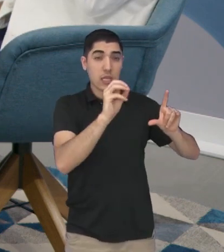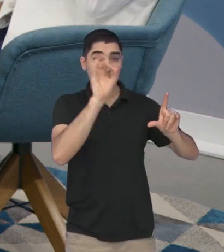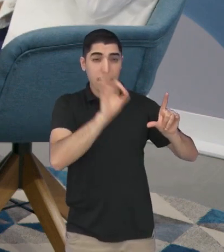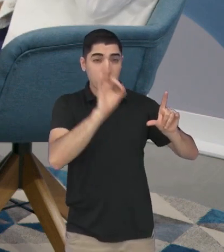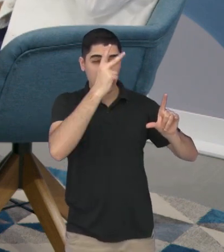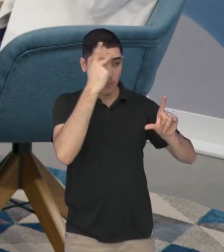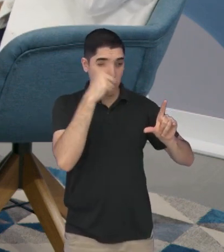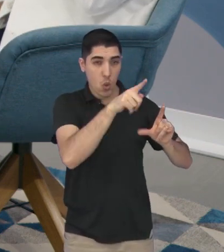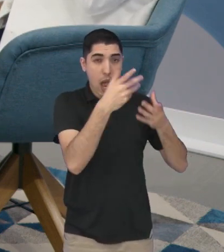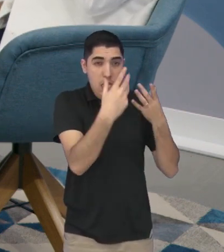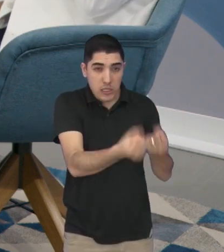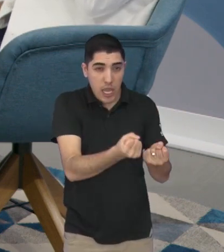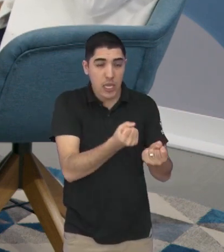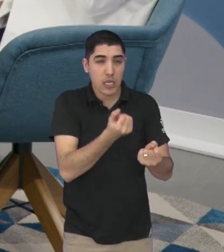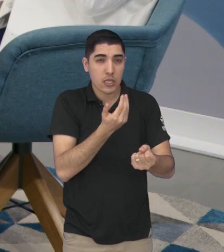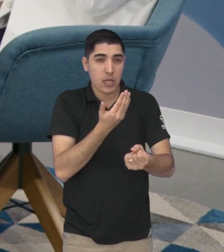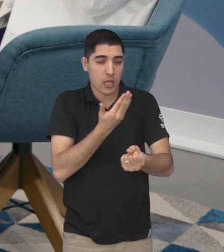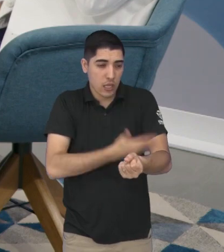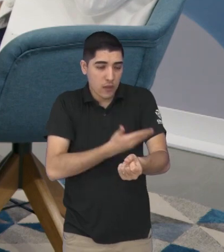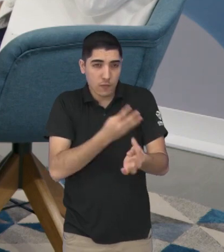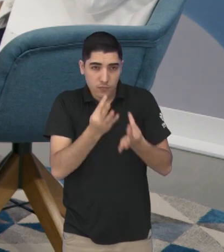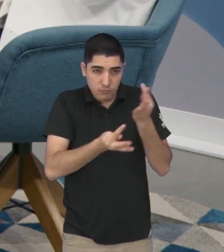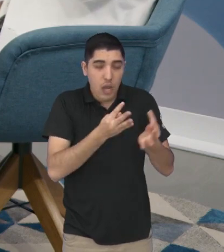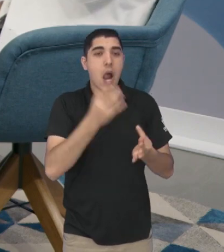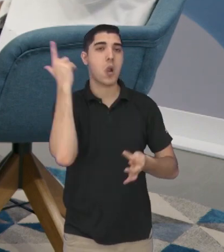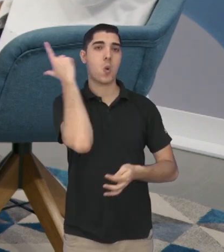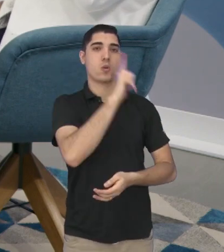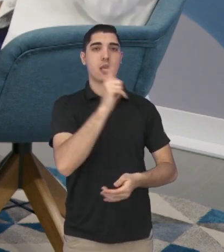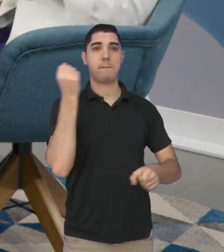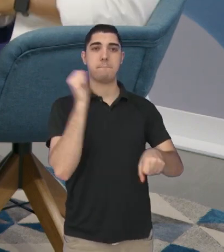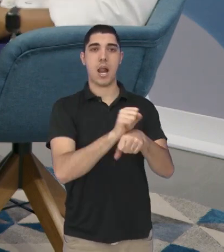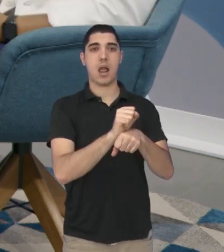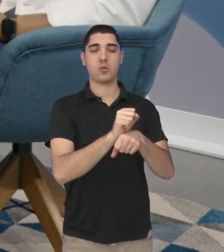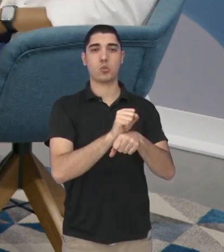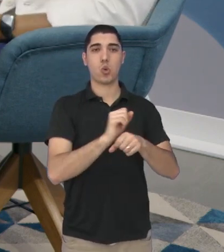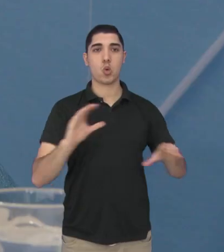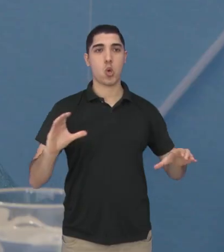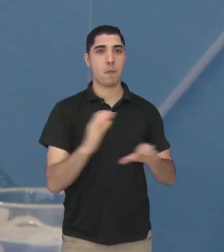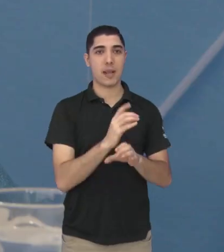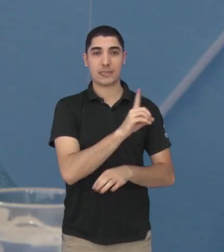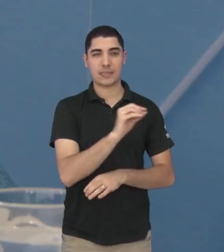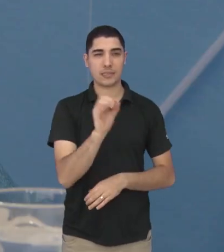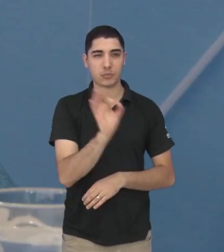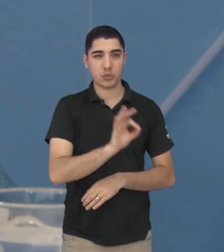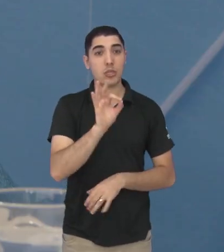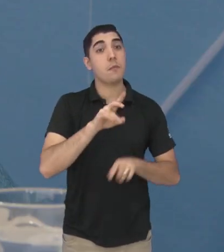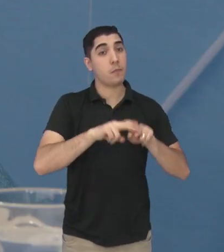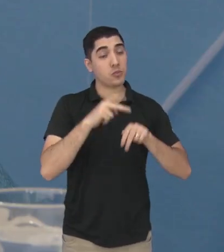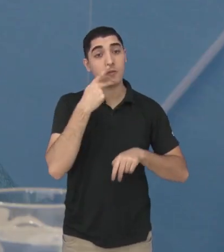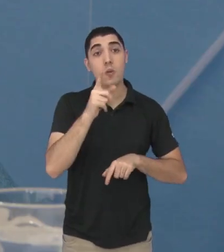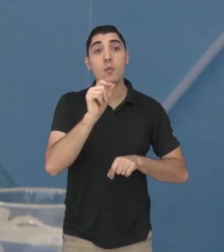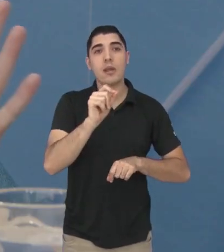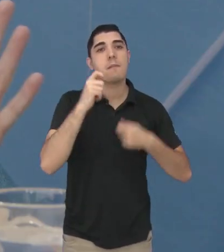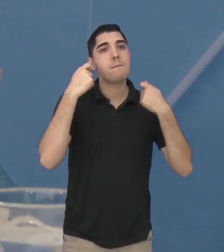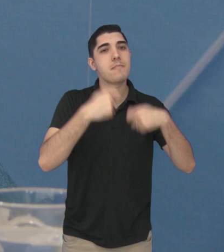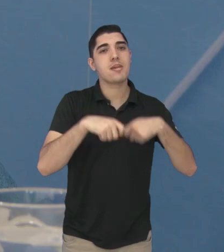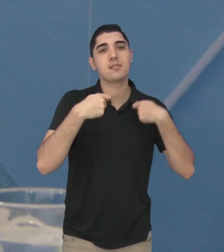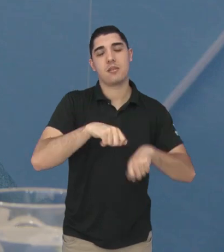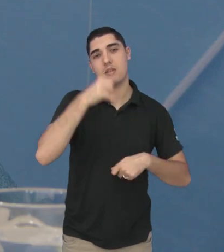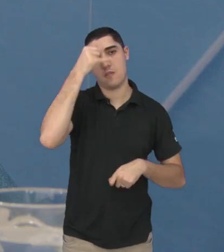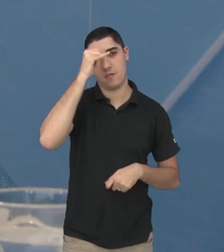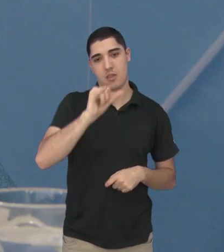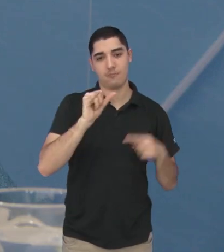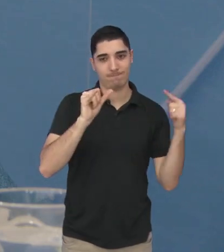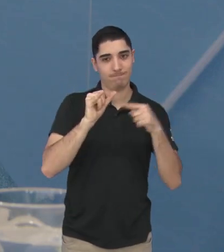que se propõem a tratar num ano alcançam a abstinência. Então, eu sempre digo isso, o melhor caminho é a